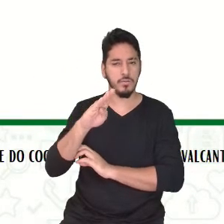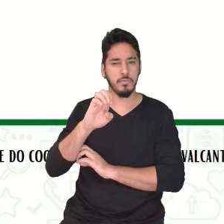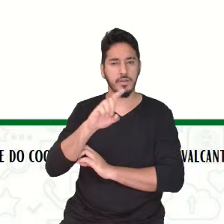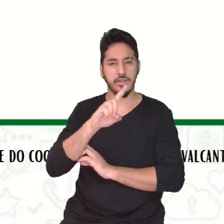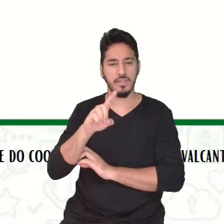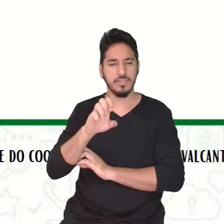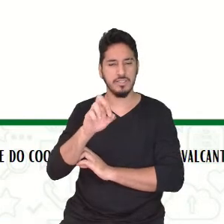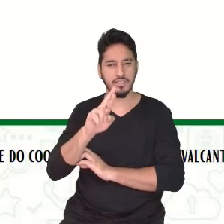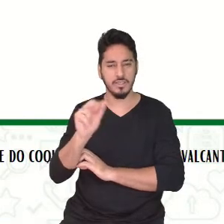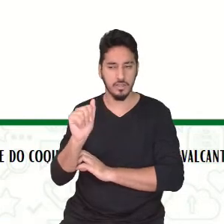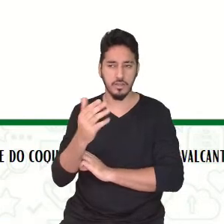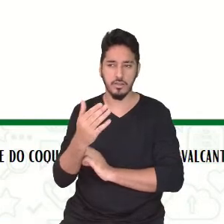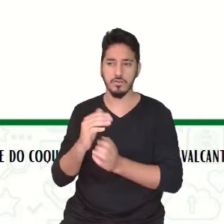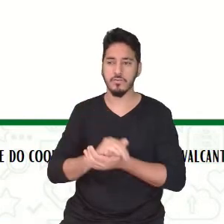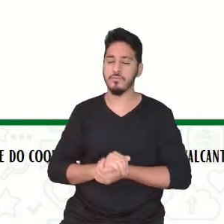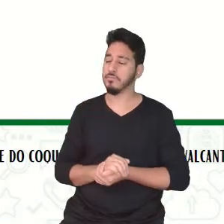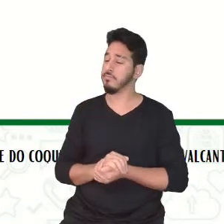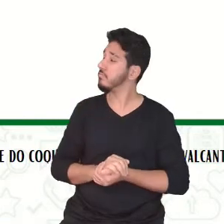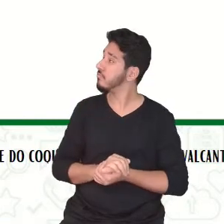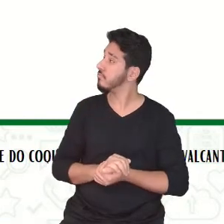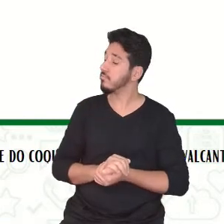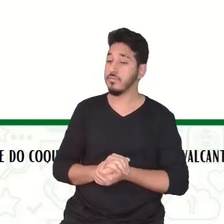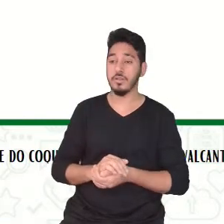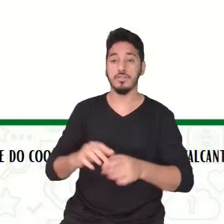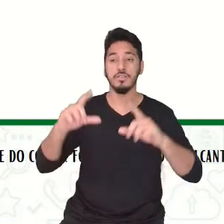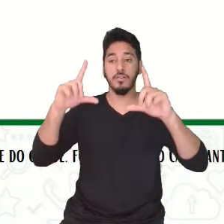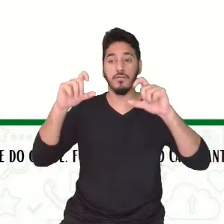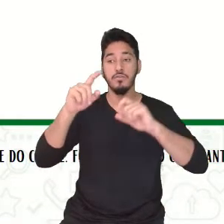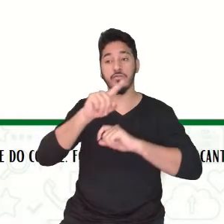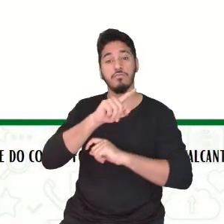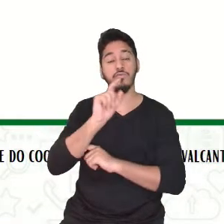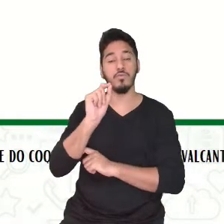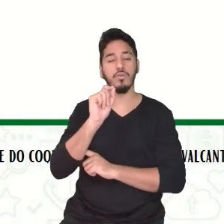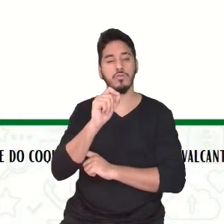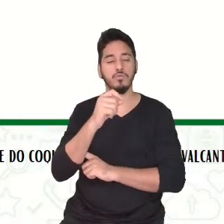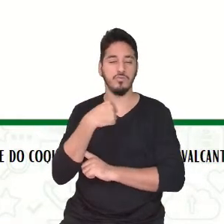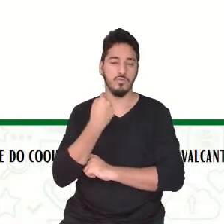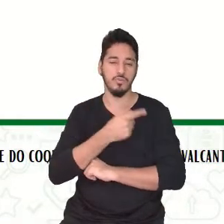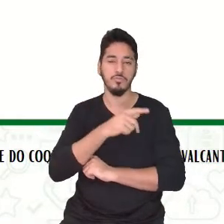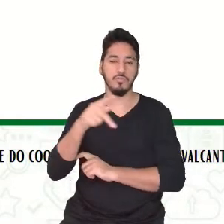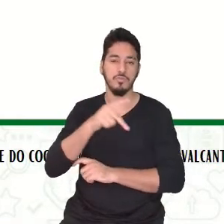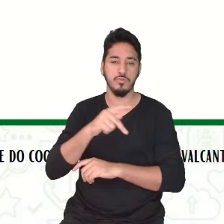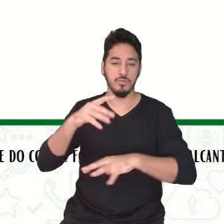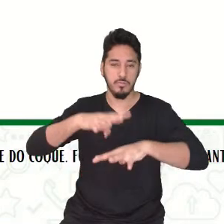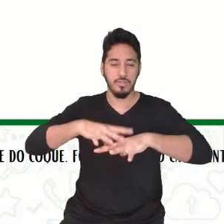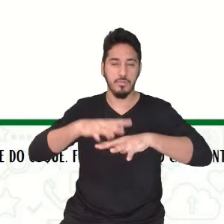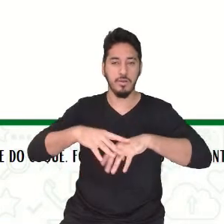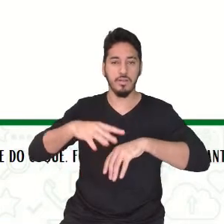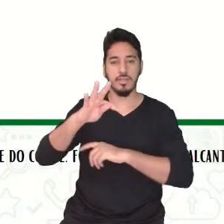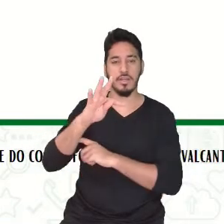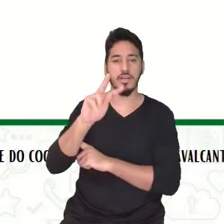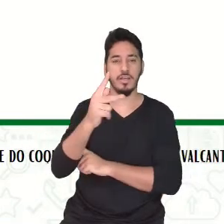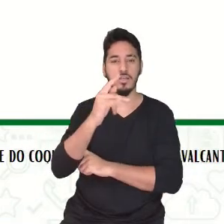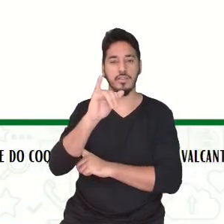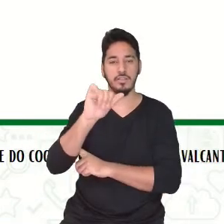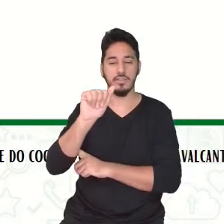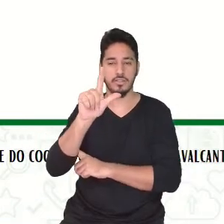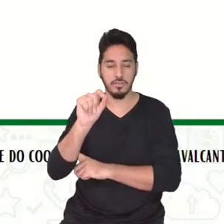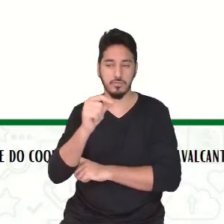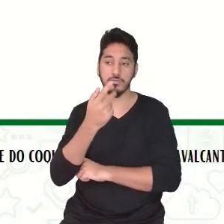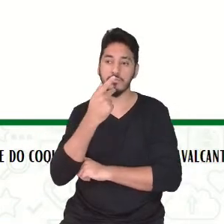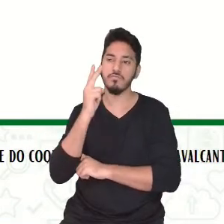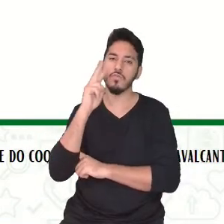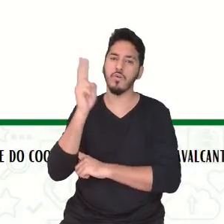como Coque, né, a comunidade do Coque. Essa foto quem tirou foi o nosso professor de matemática, professor Tiago. Então, a gente vê uma